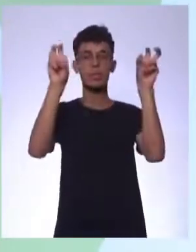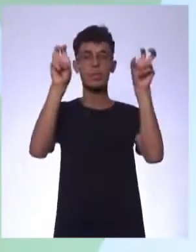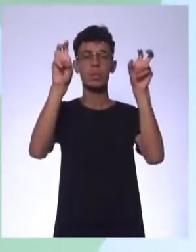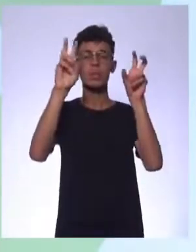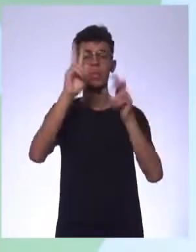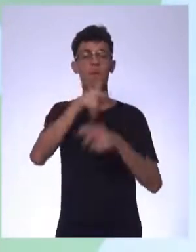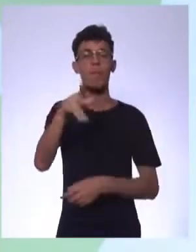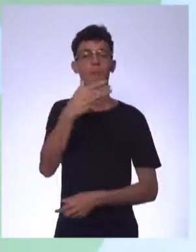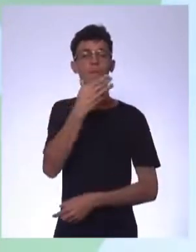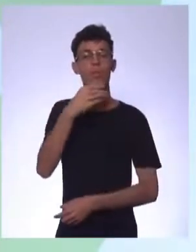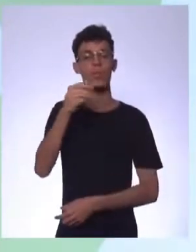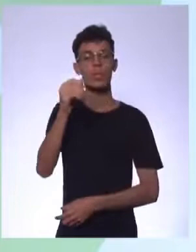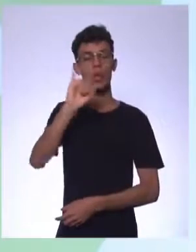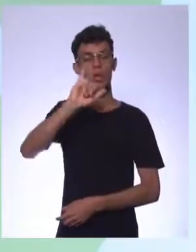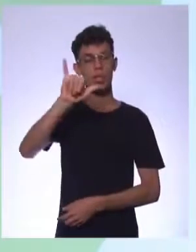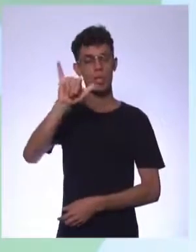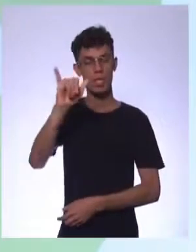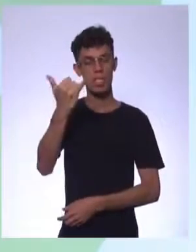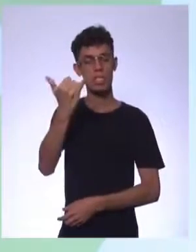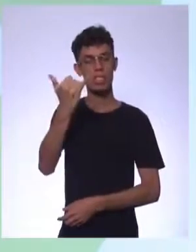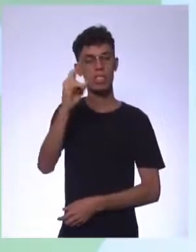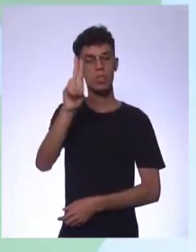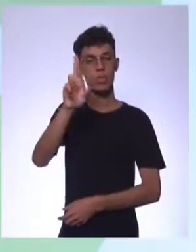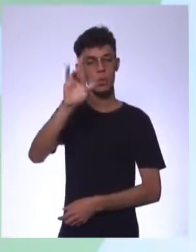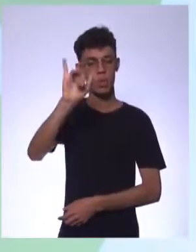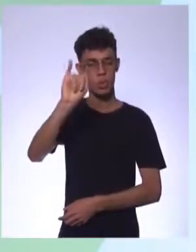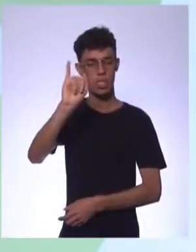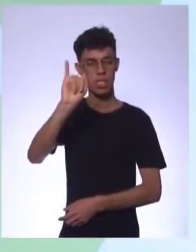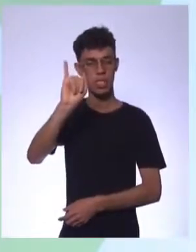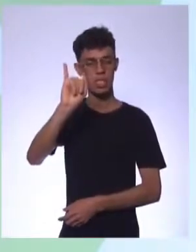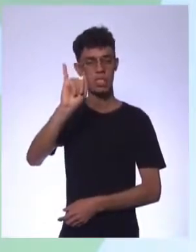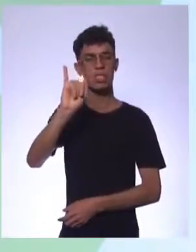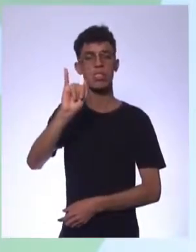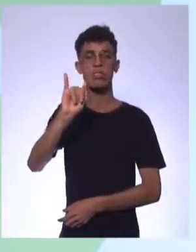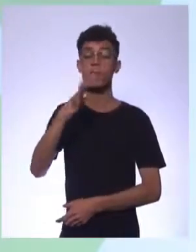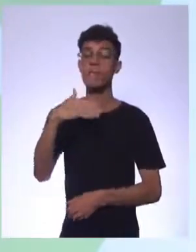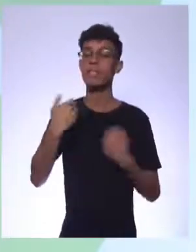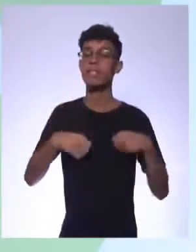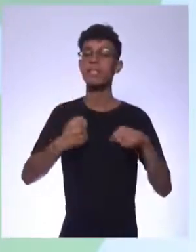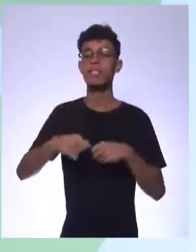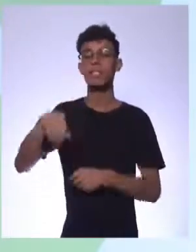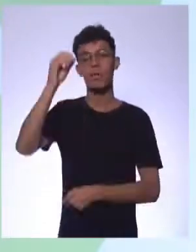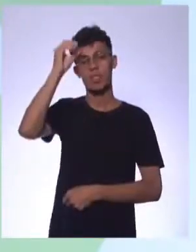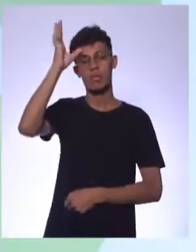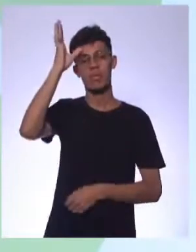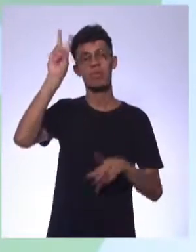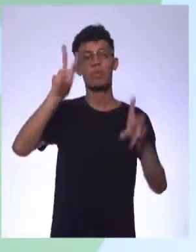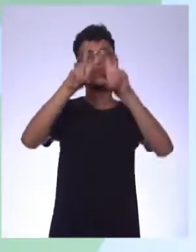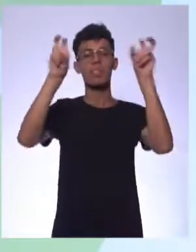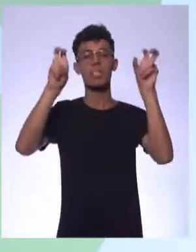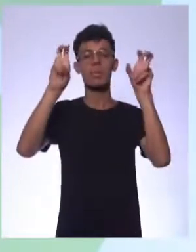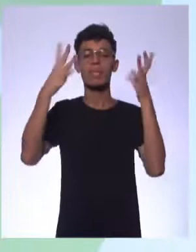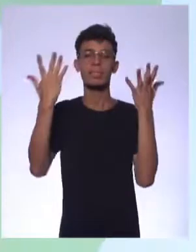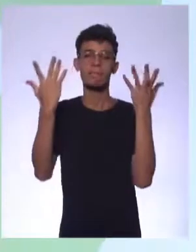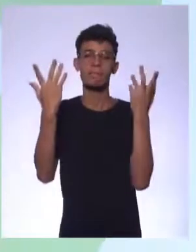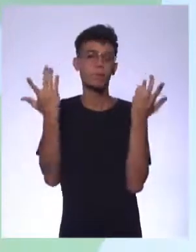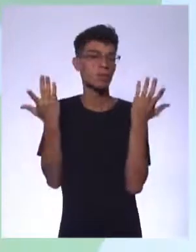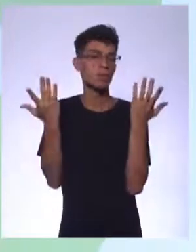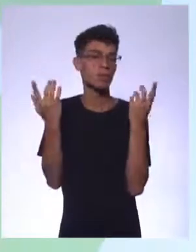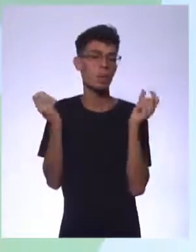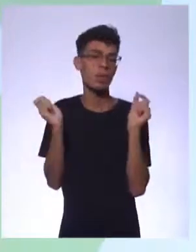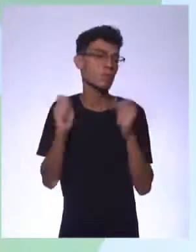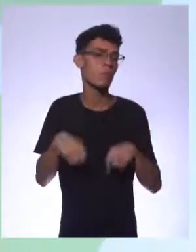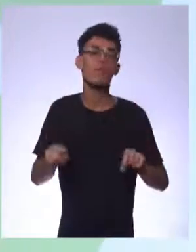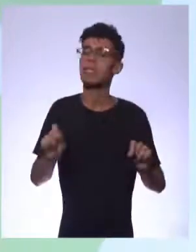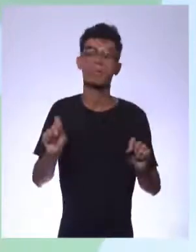professor Yuri, você terá que saber o assunto para expor a ideia do assunto. A Jennifer diz que é impossível.